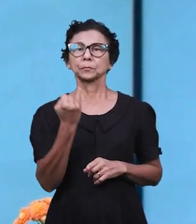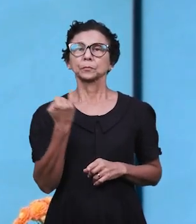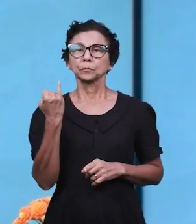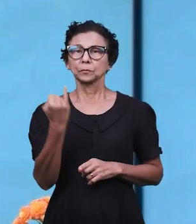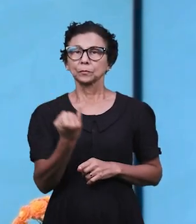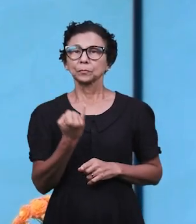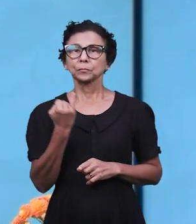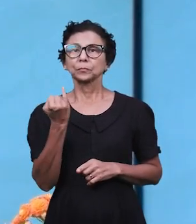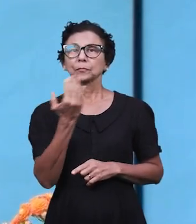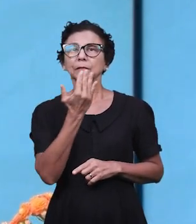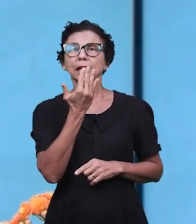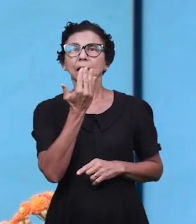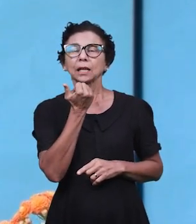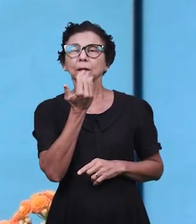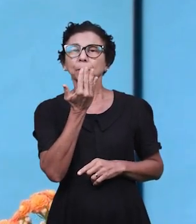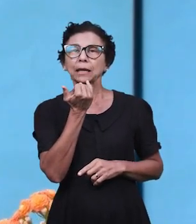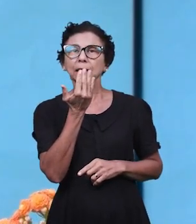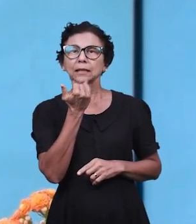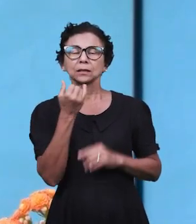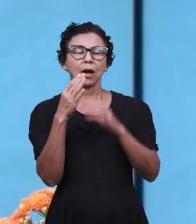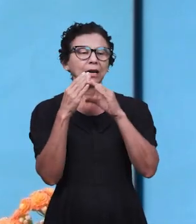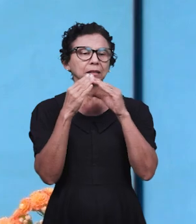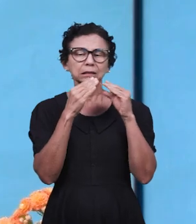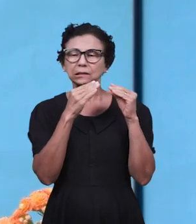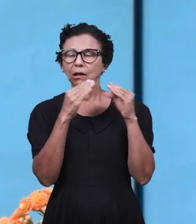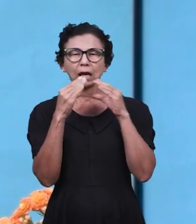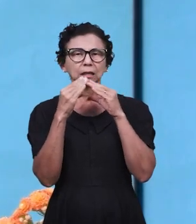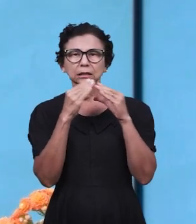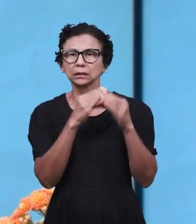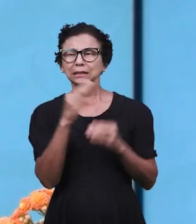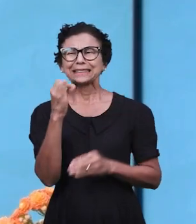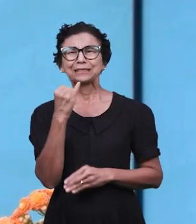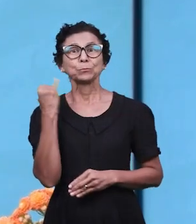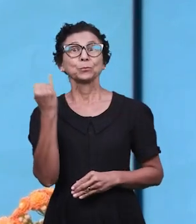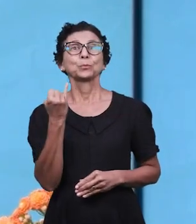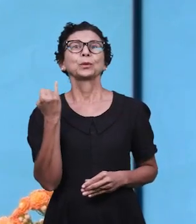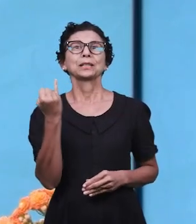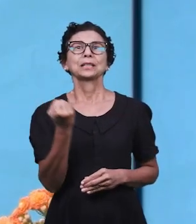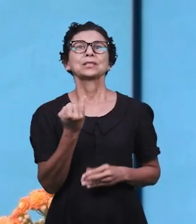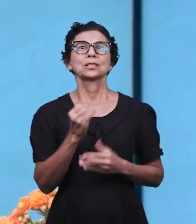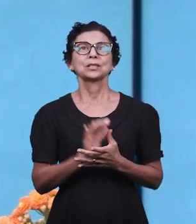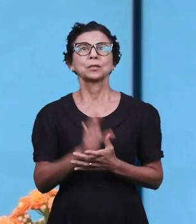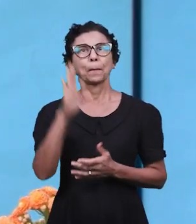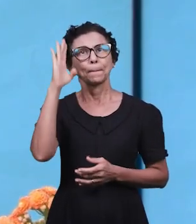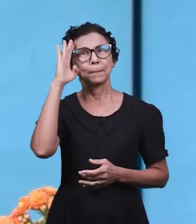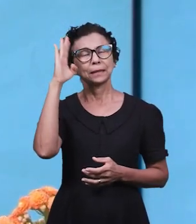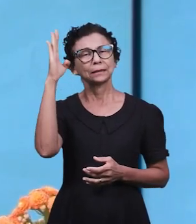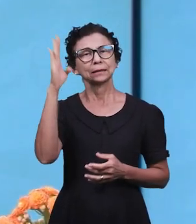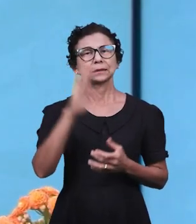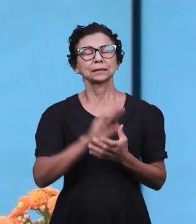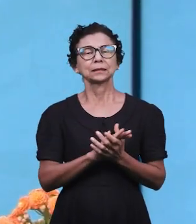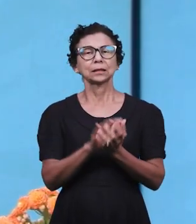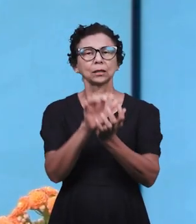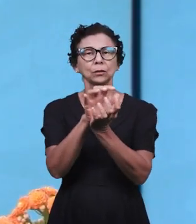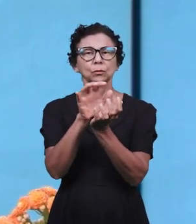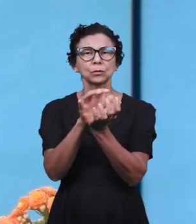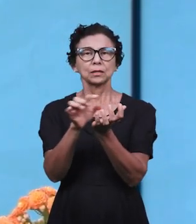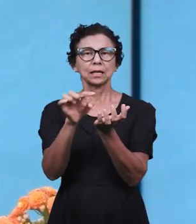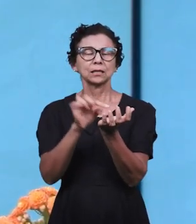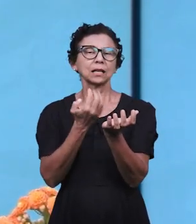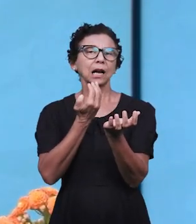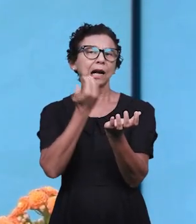importante, nesse fator da alimentação, ele desempenha um papel extremamente importante, principalmente quando a gente fala dos